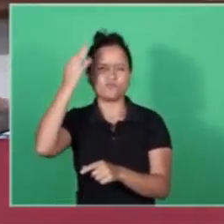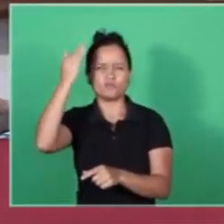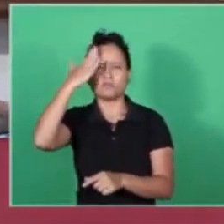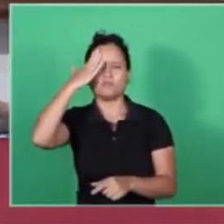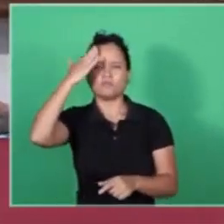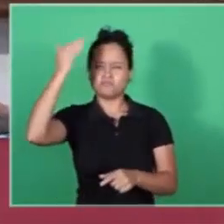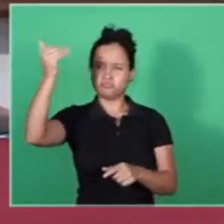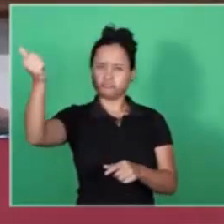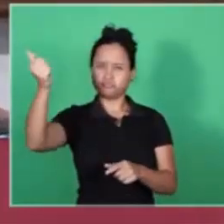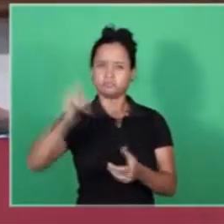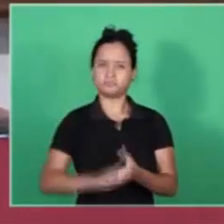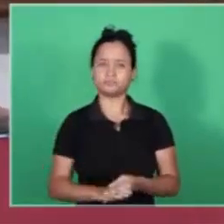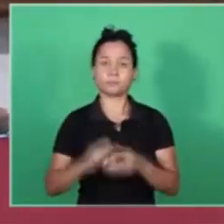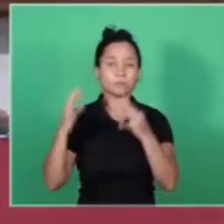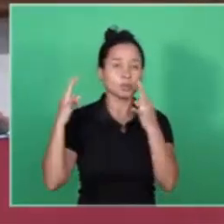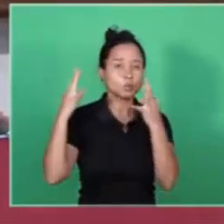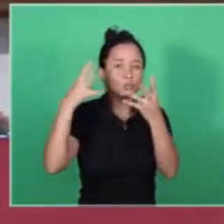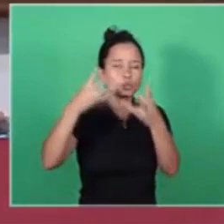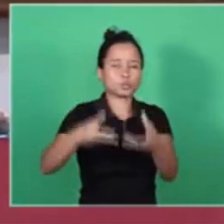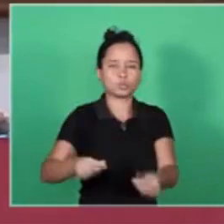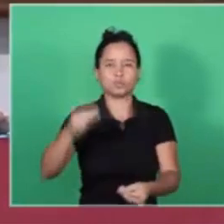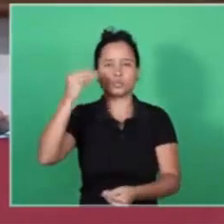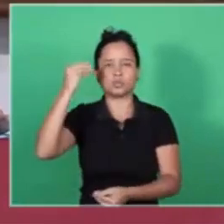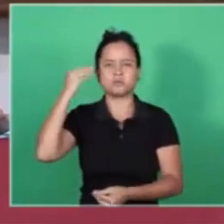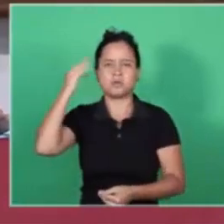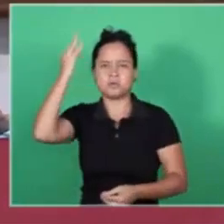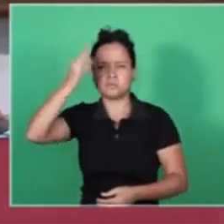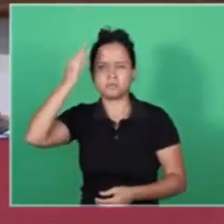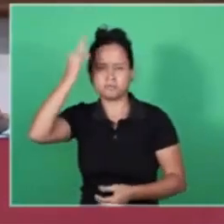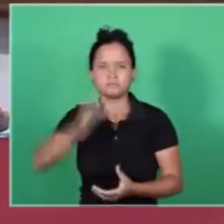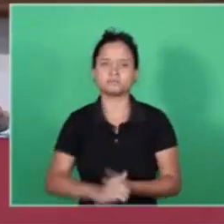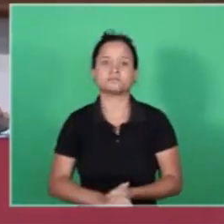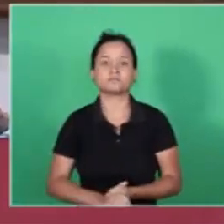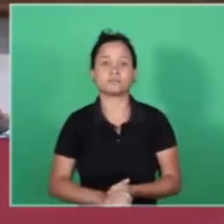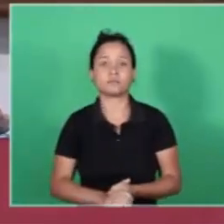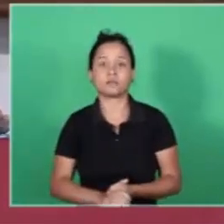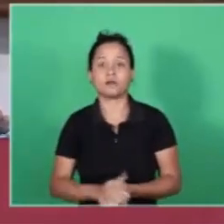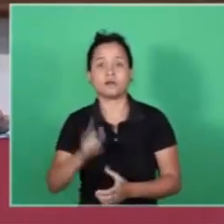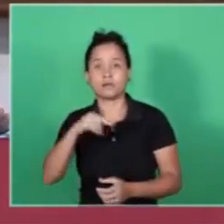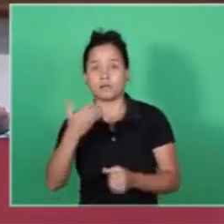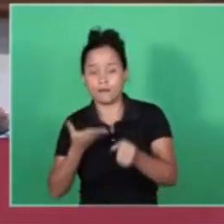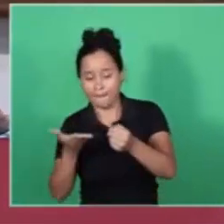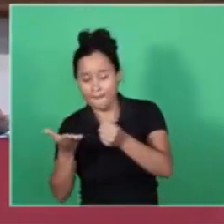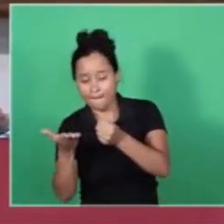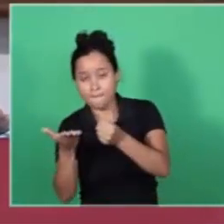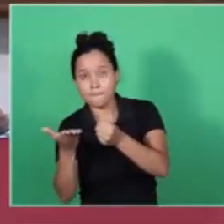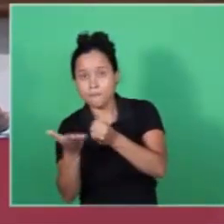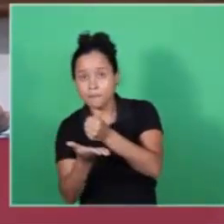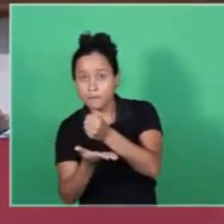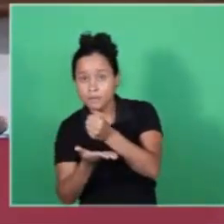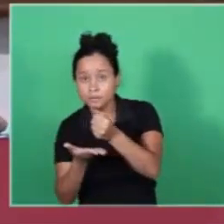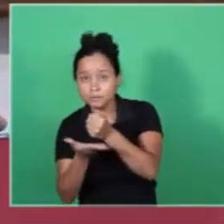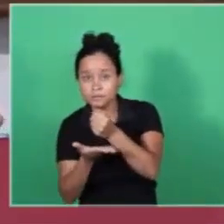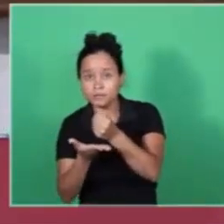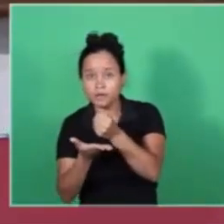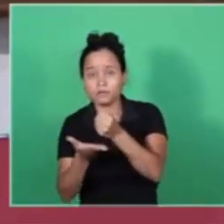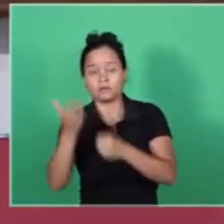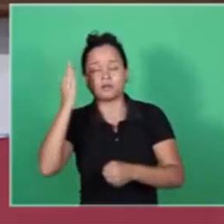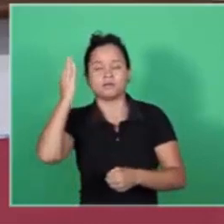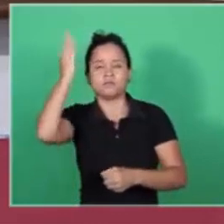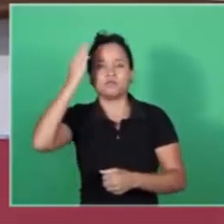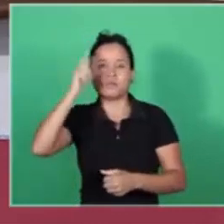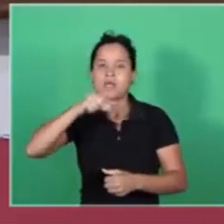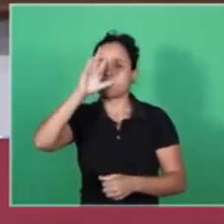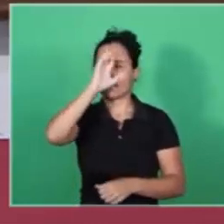filósofos, eles entendem que a base da filosofia está na mente, na razão. Agora vamos